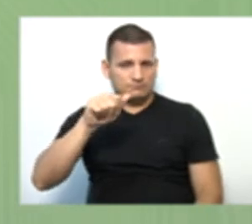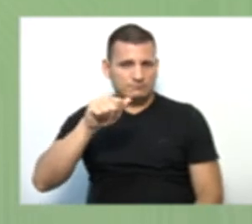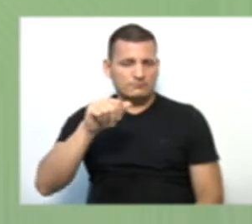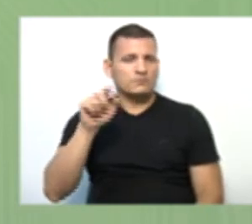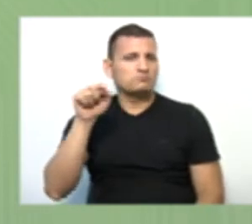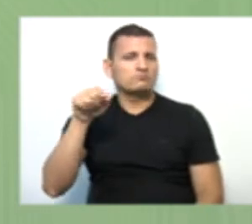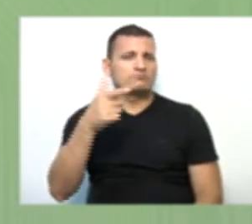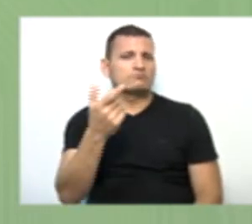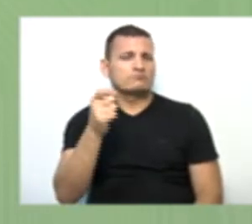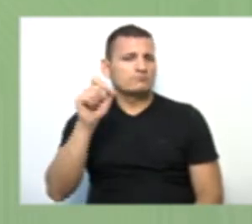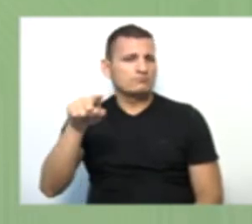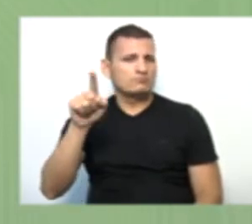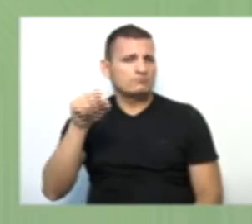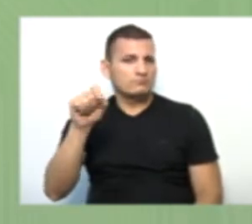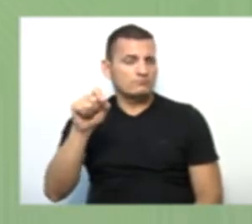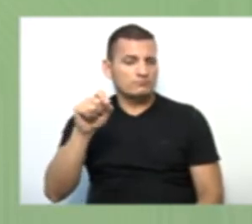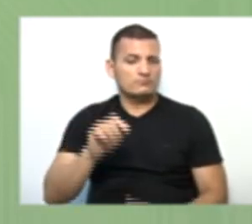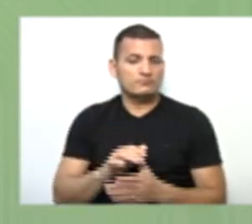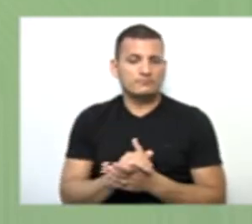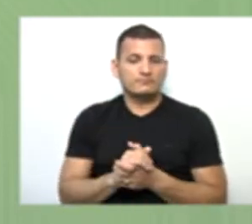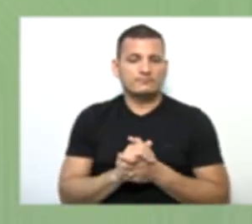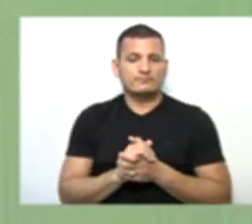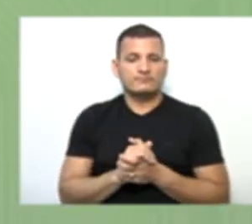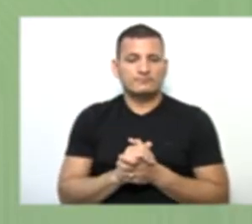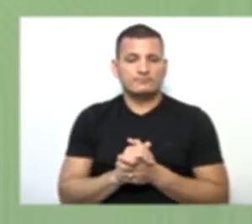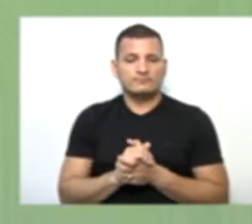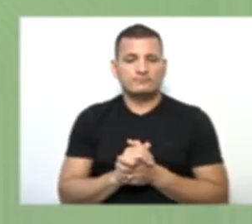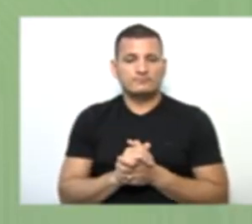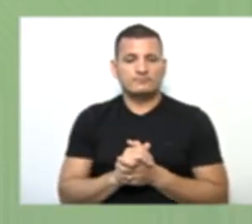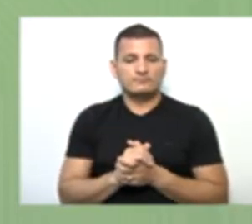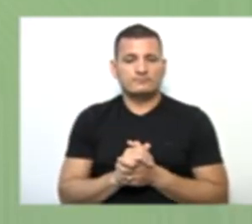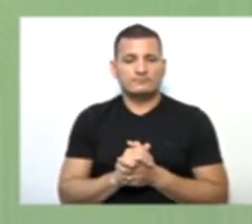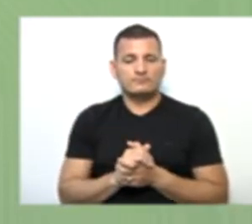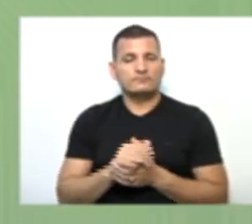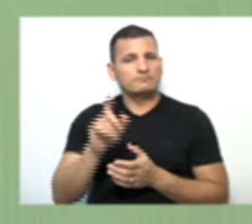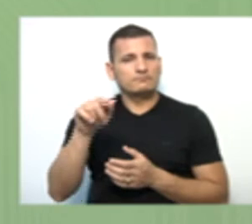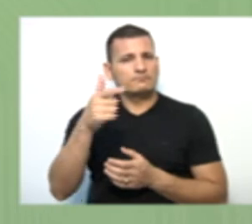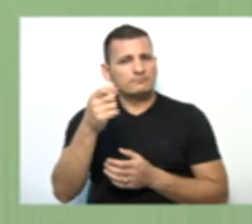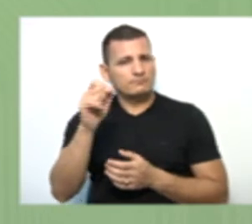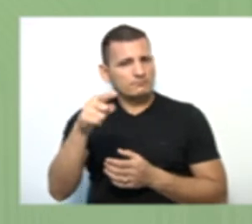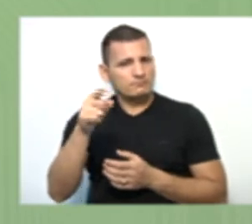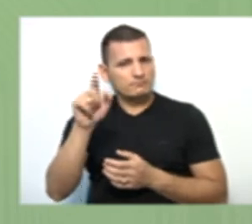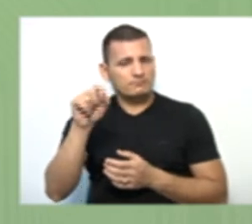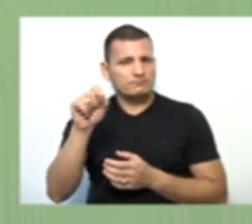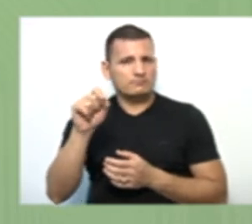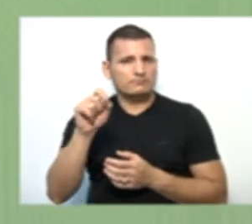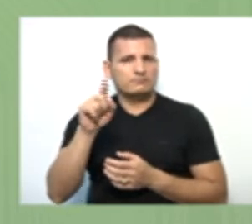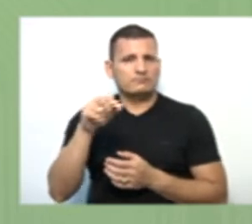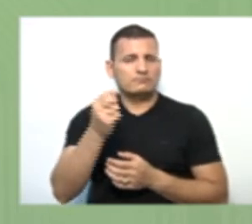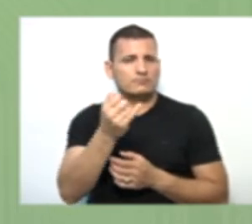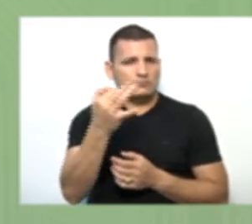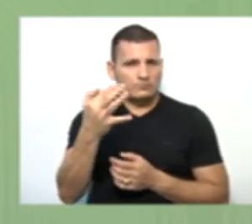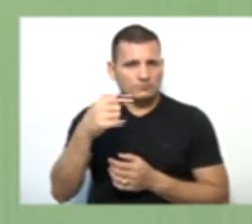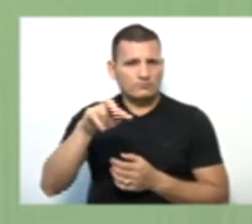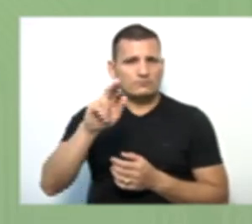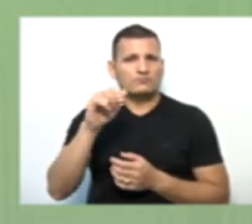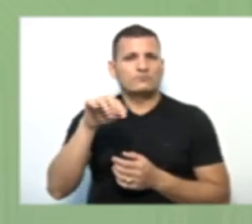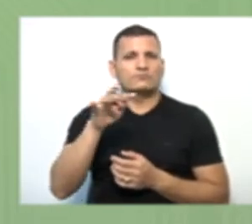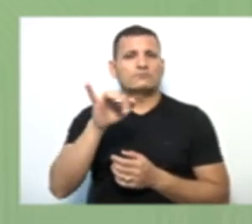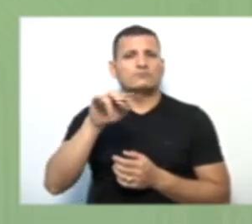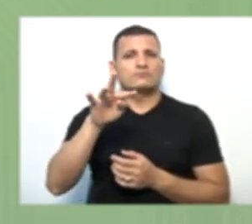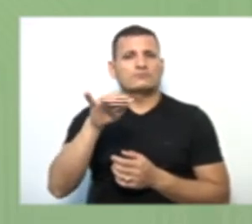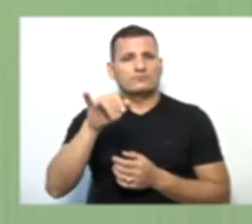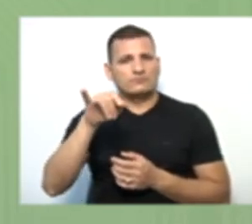mil? Qual é o nome disso? É isso aí, aluno. Esse é a parte quantitativa. Enquanto a